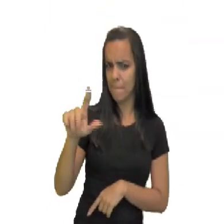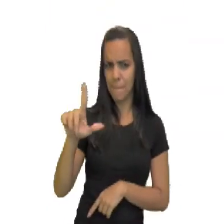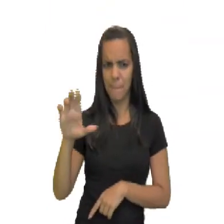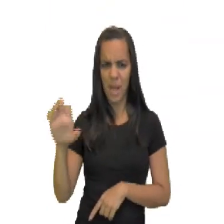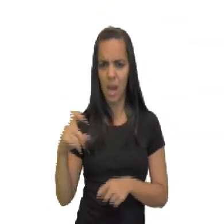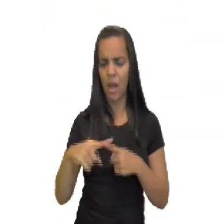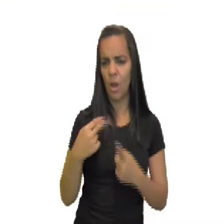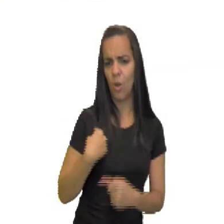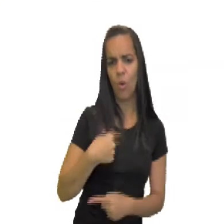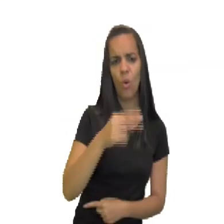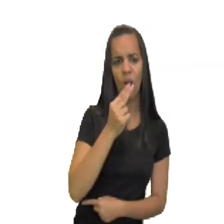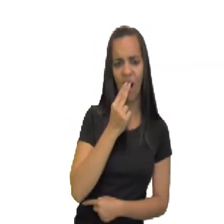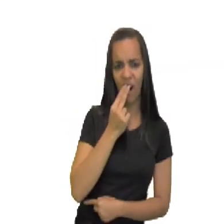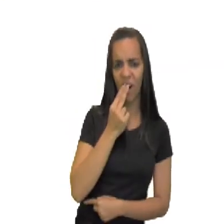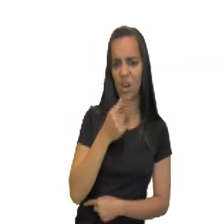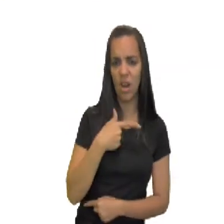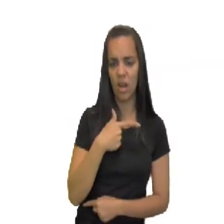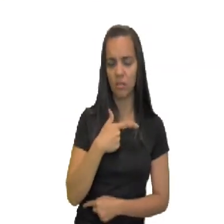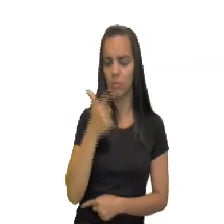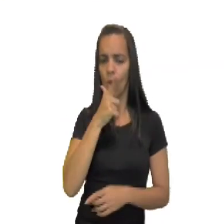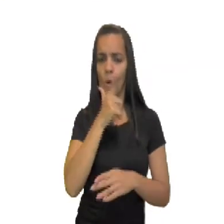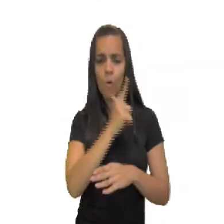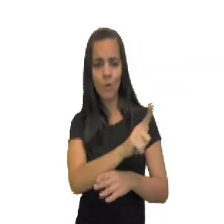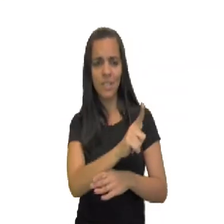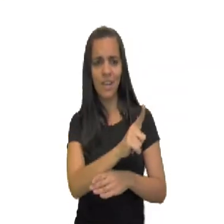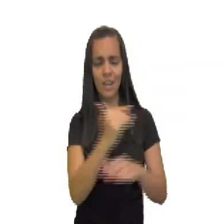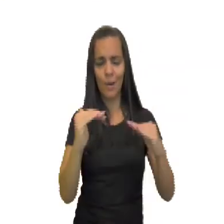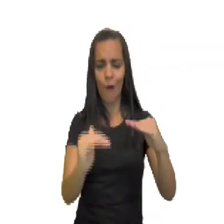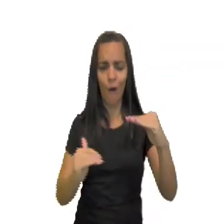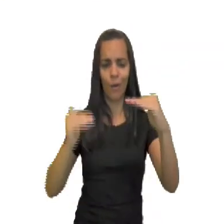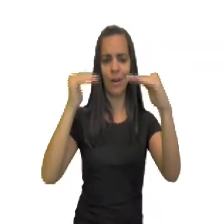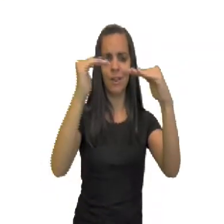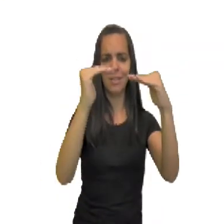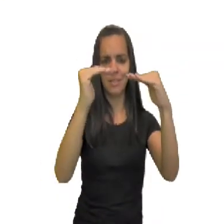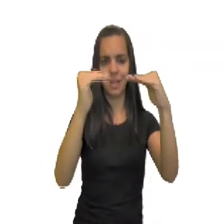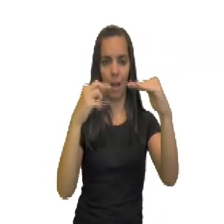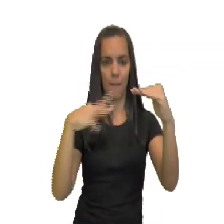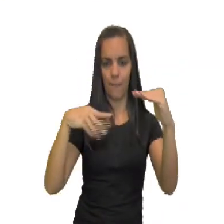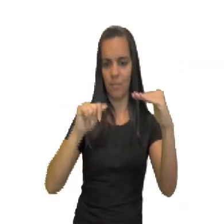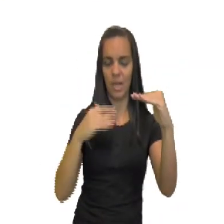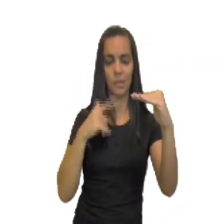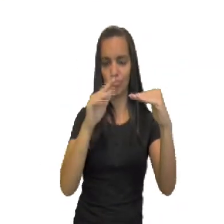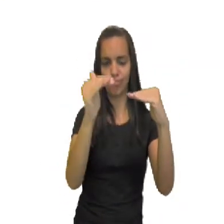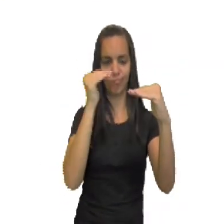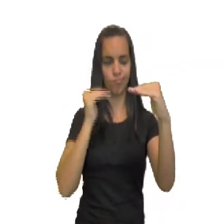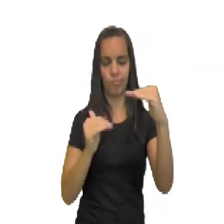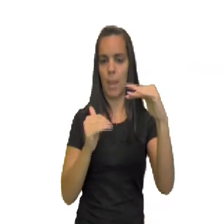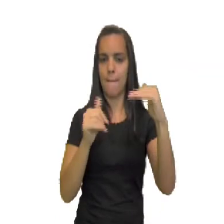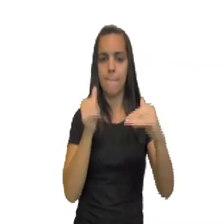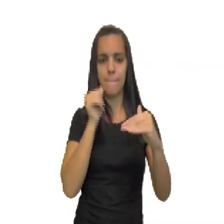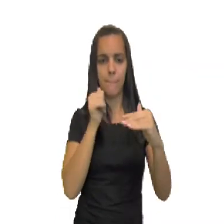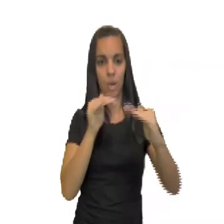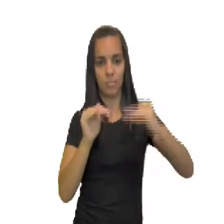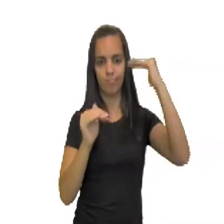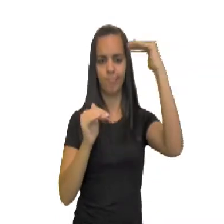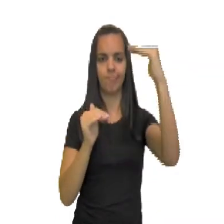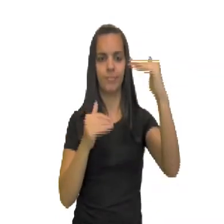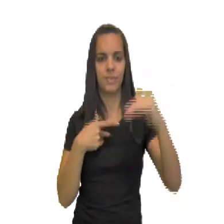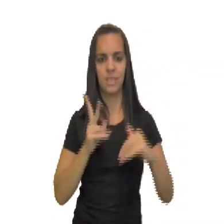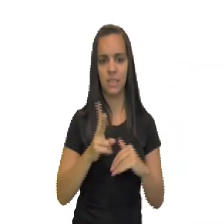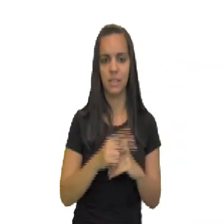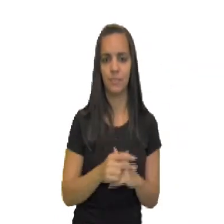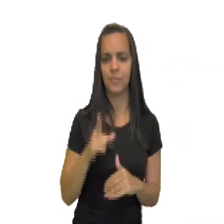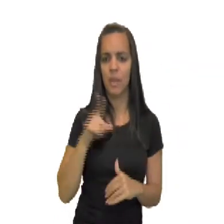Ronaldo alcançaram essa marca. Ela é também a maior artilheira da seleção brasileira, contando a masculina